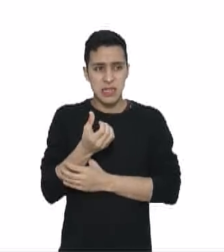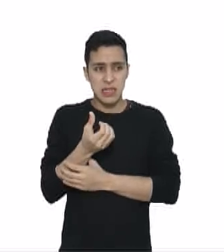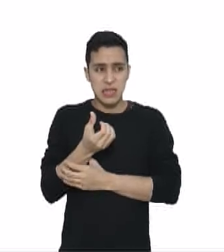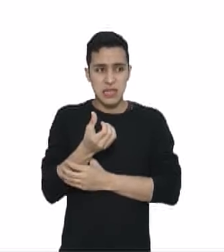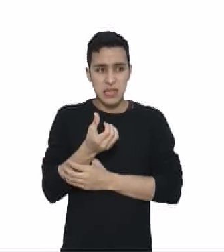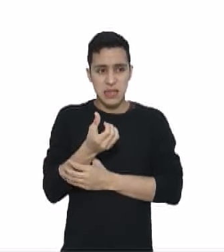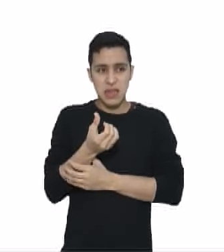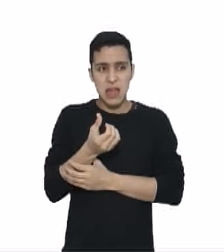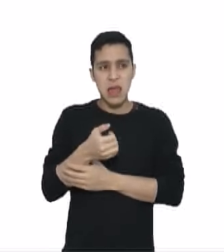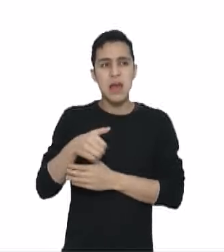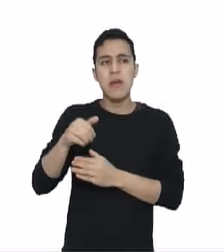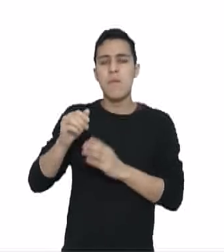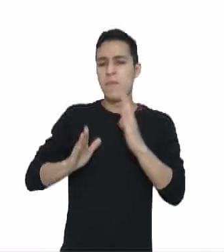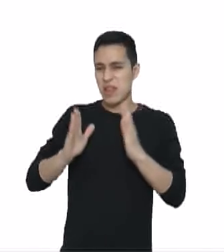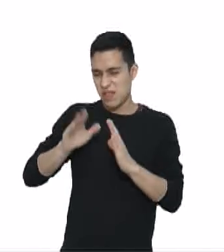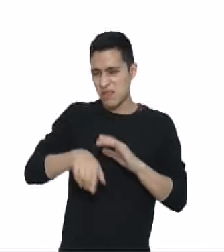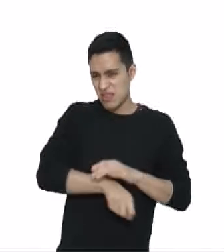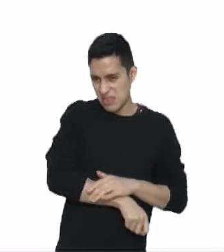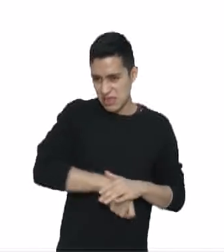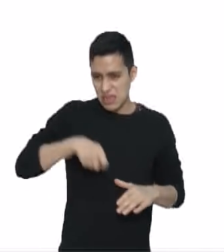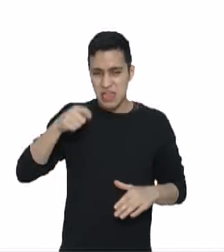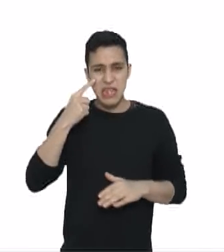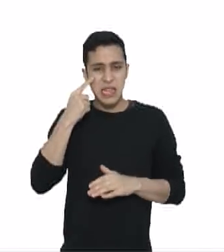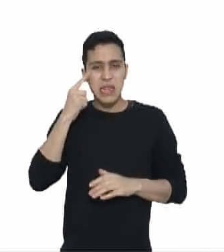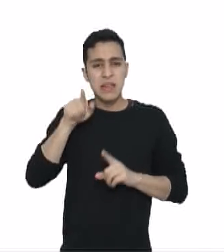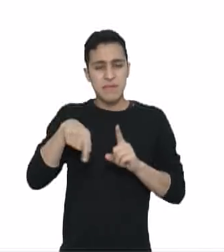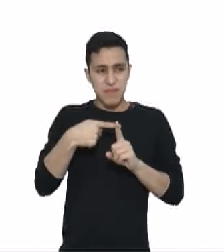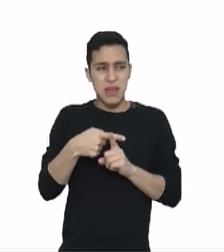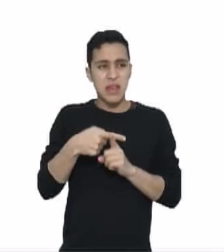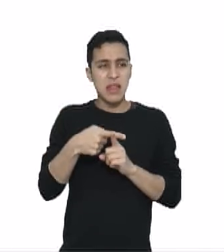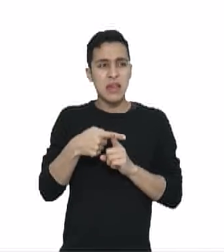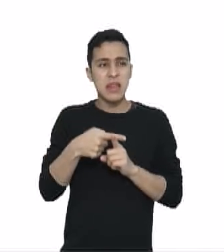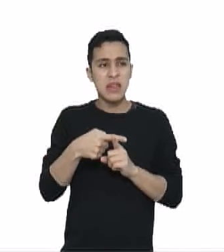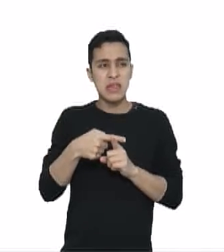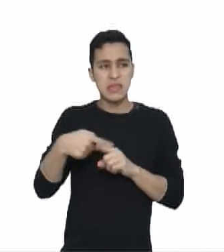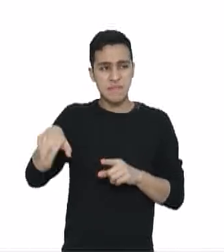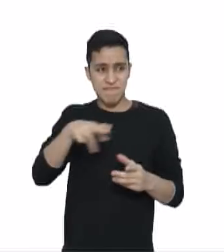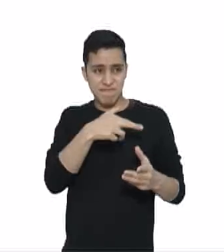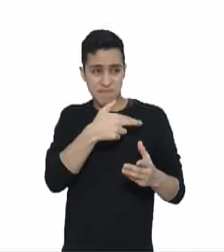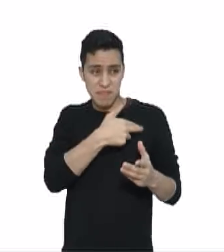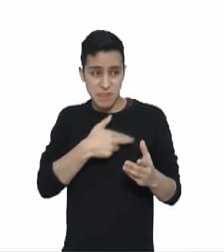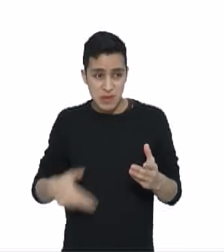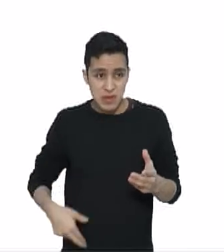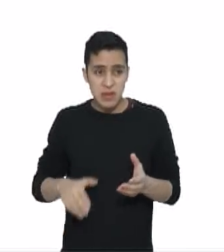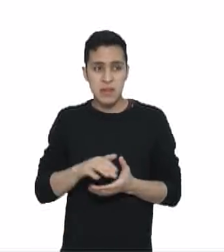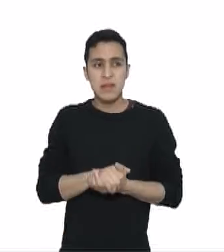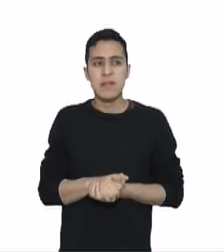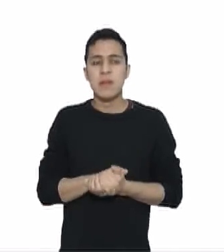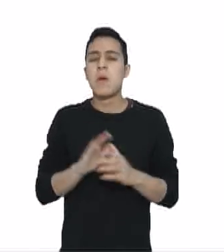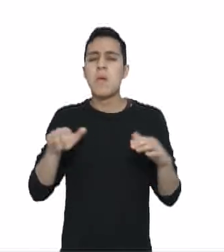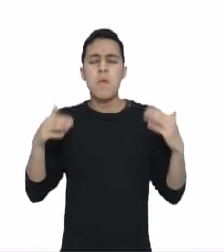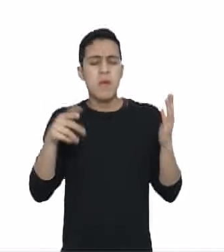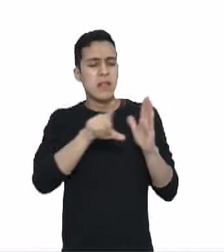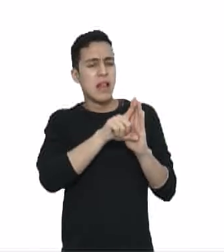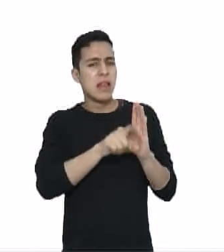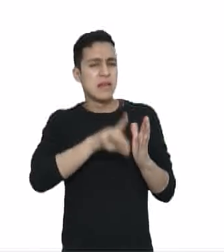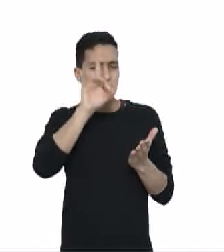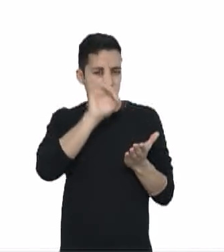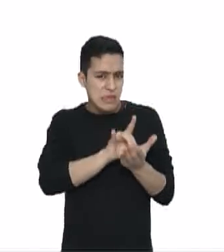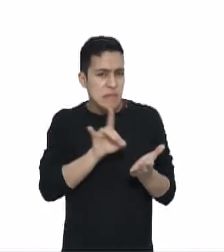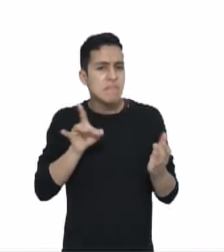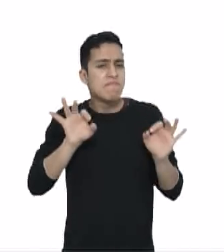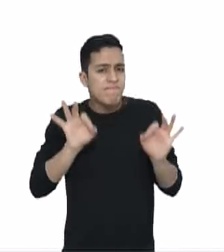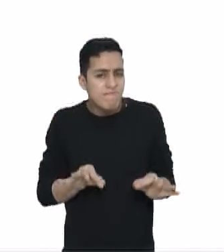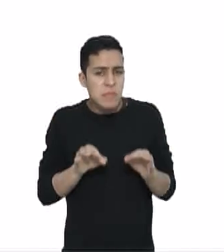193º da Independência e 126º da República. Letra A. Quando a lei entrou em vigor. Letra